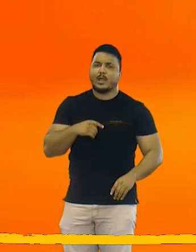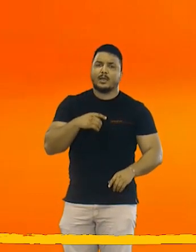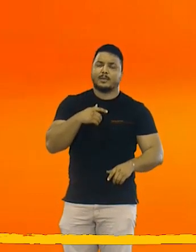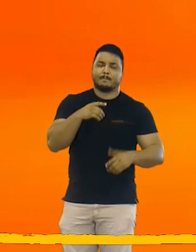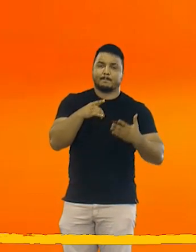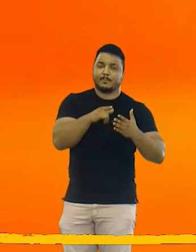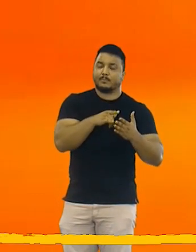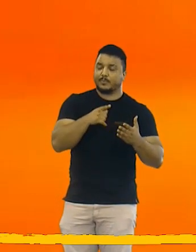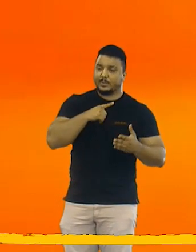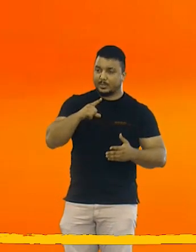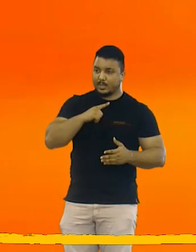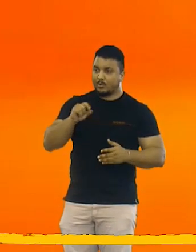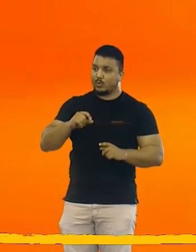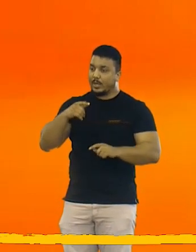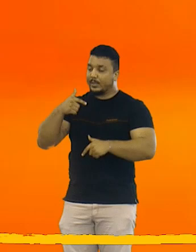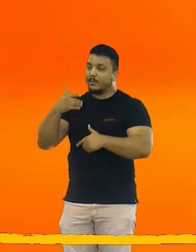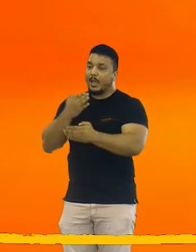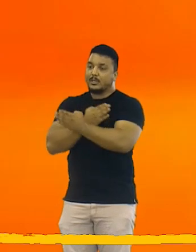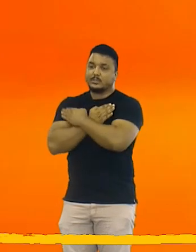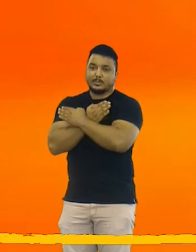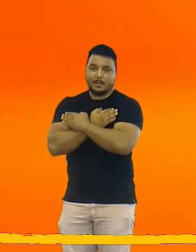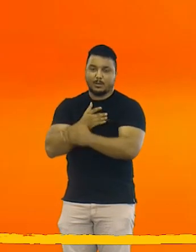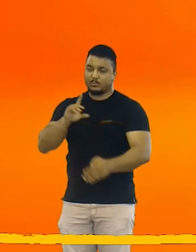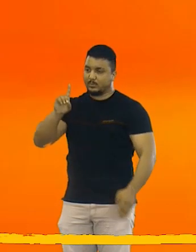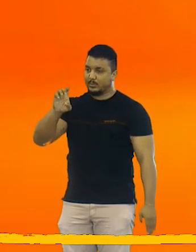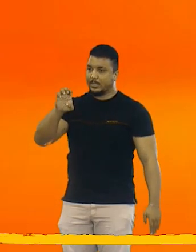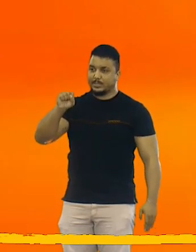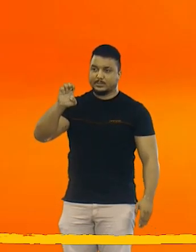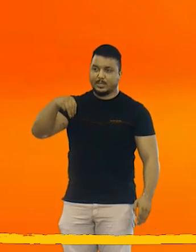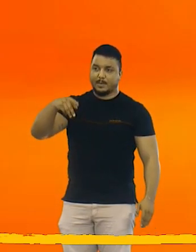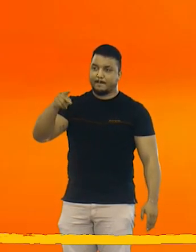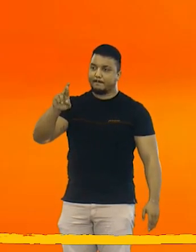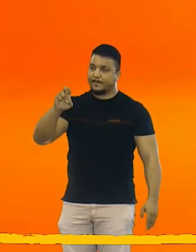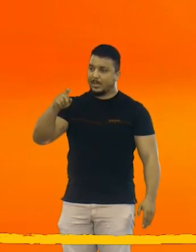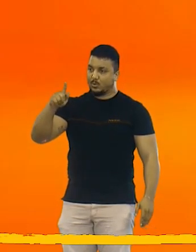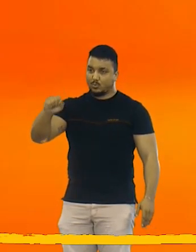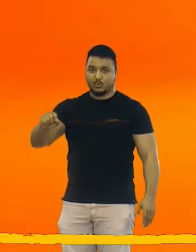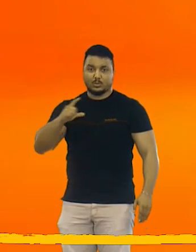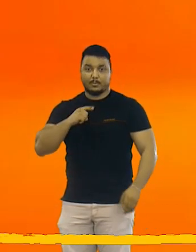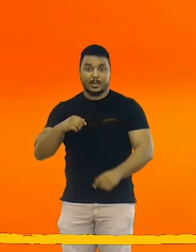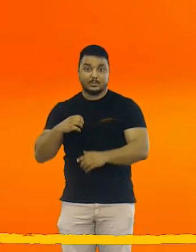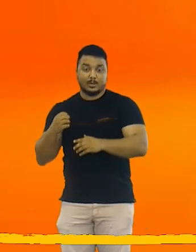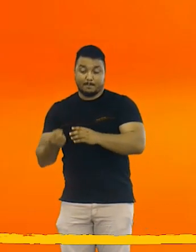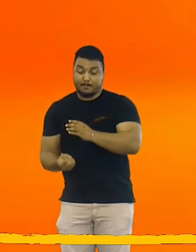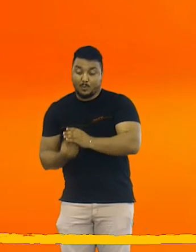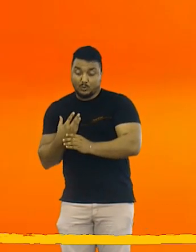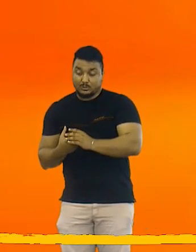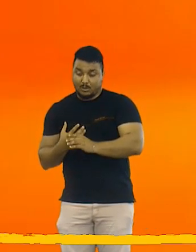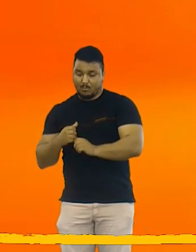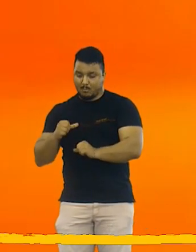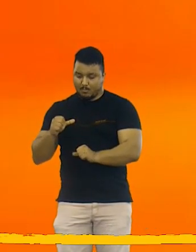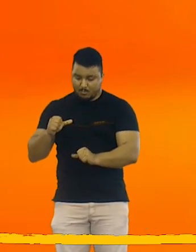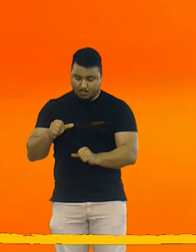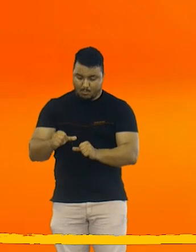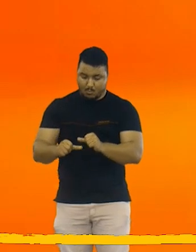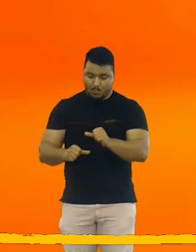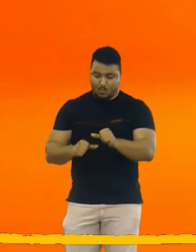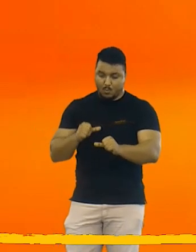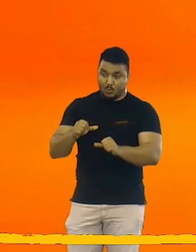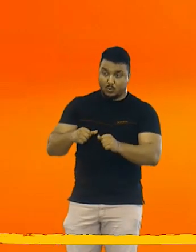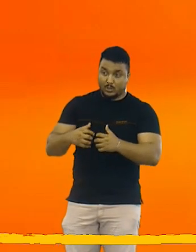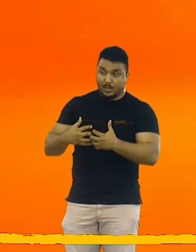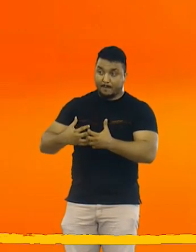desemprego estrutural? O que é desemprego estrutural? É que a estrutura de produção é mudada e a